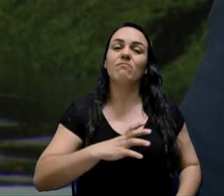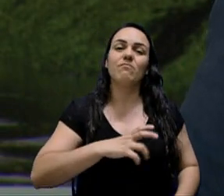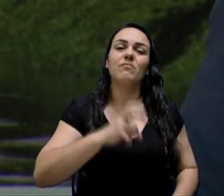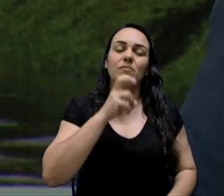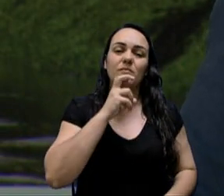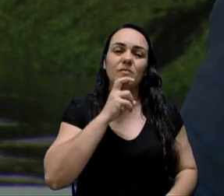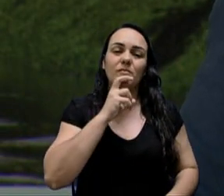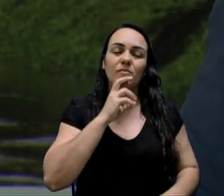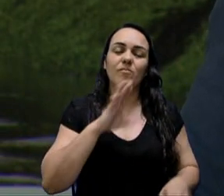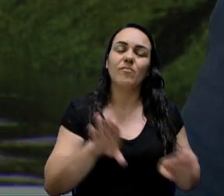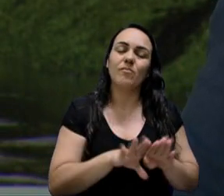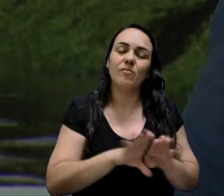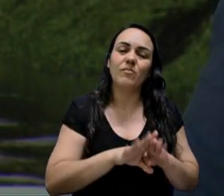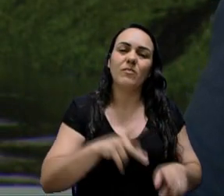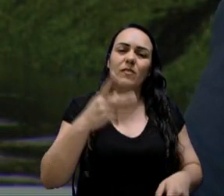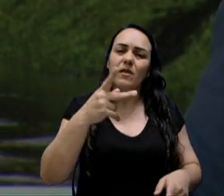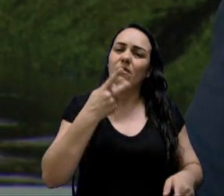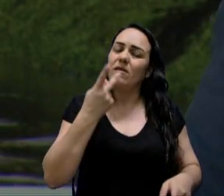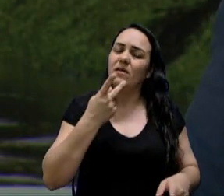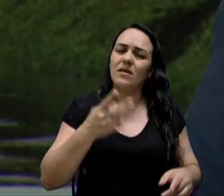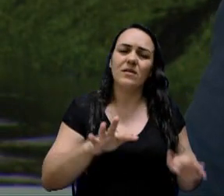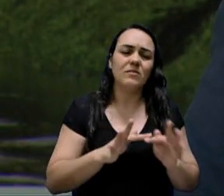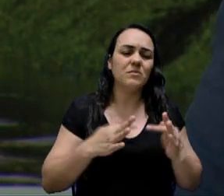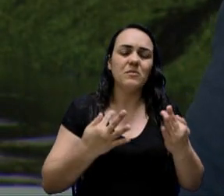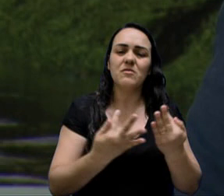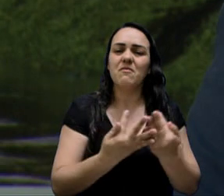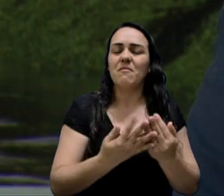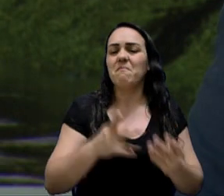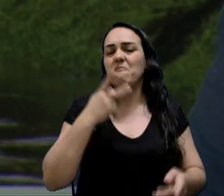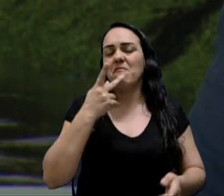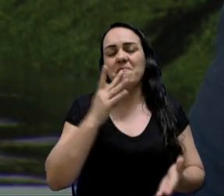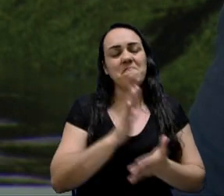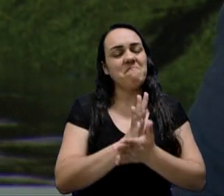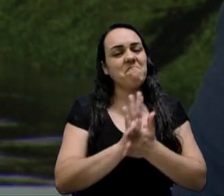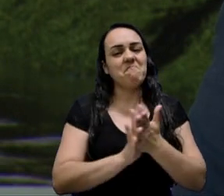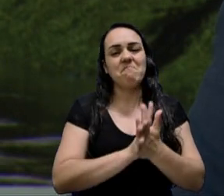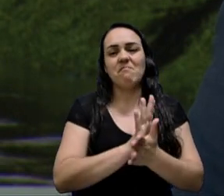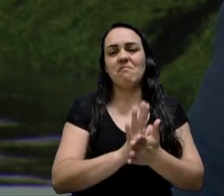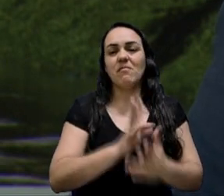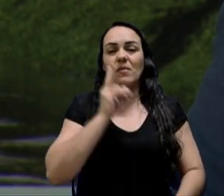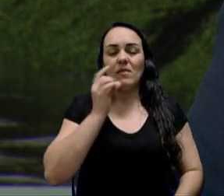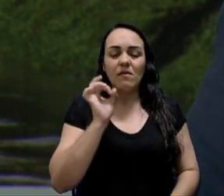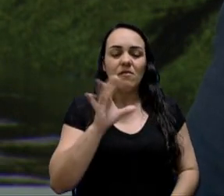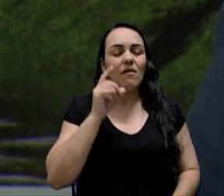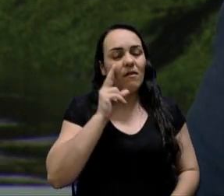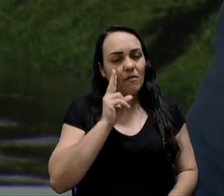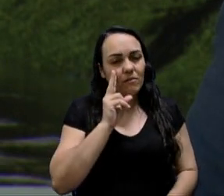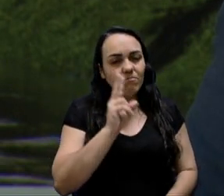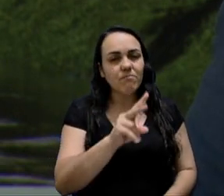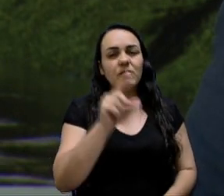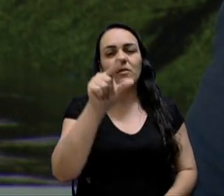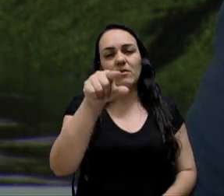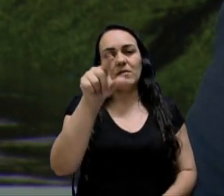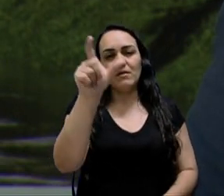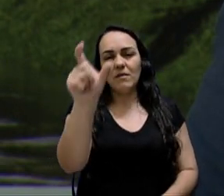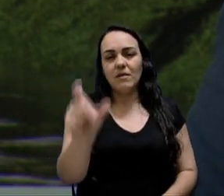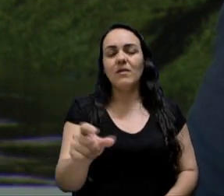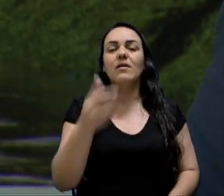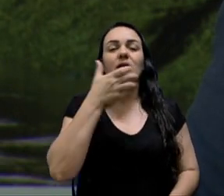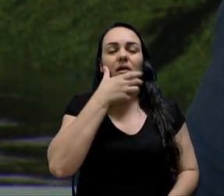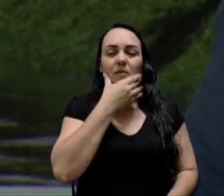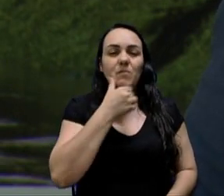Sobre sua atuação familiar, desnecessário tecer qualquer comentário. Basta observar os olhos da sua esposa